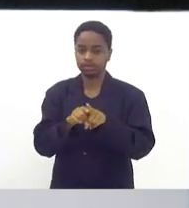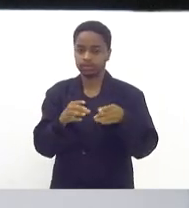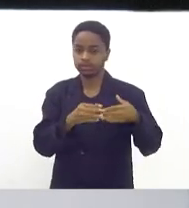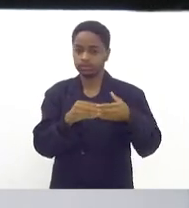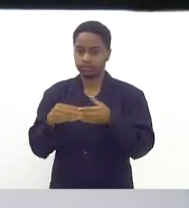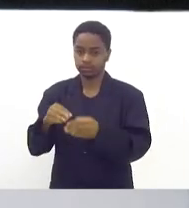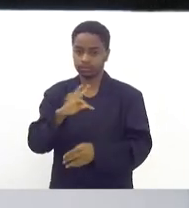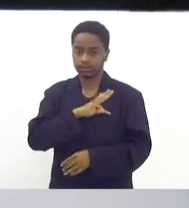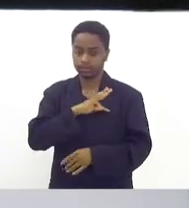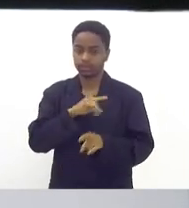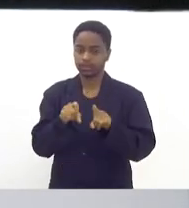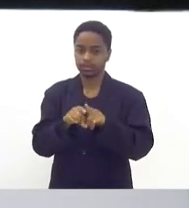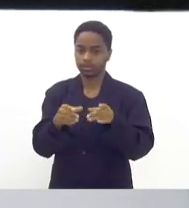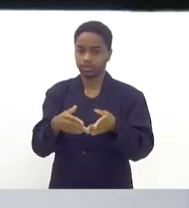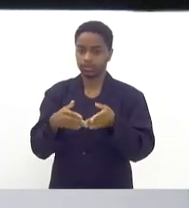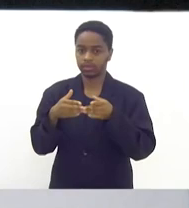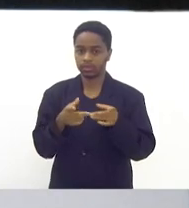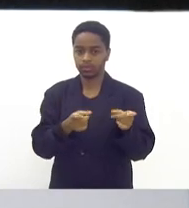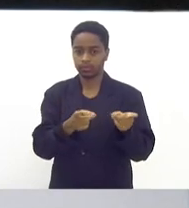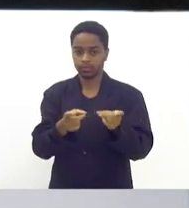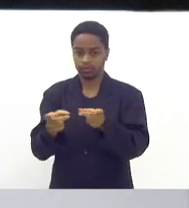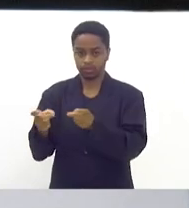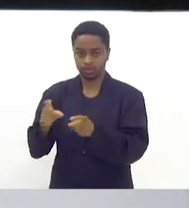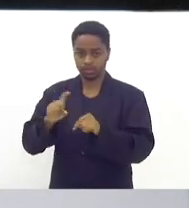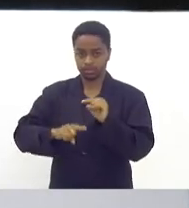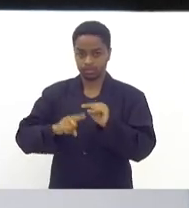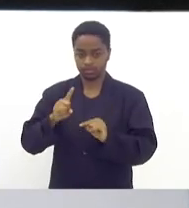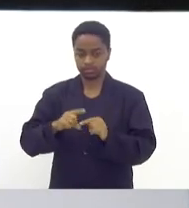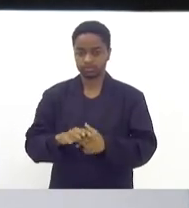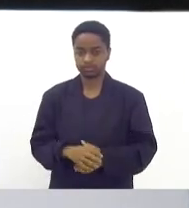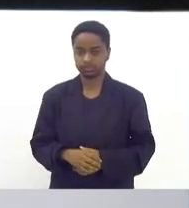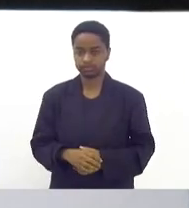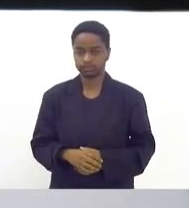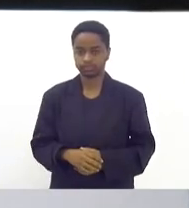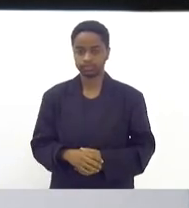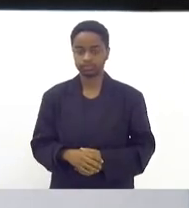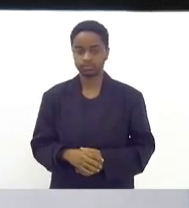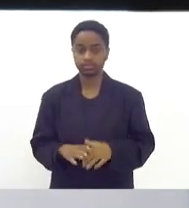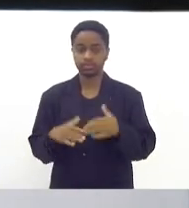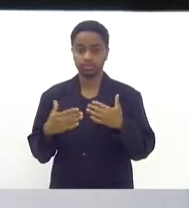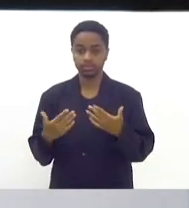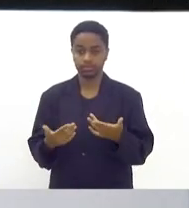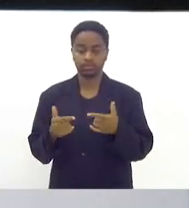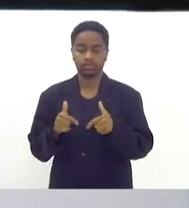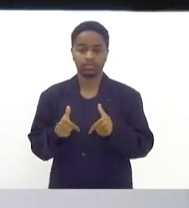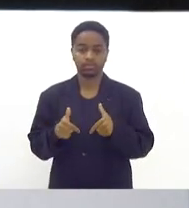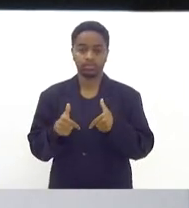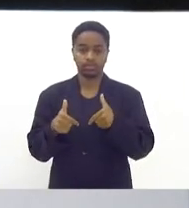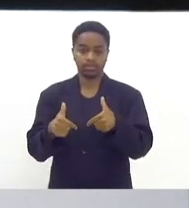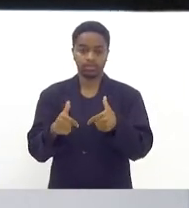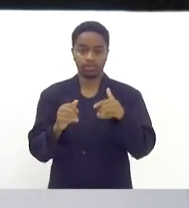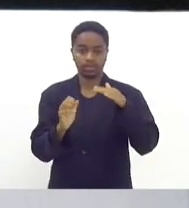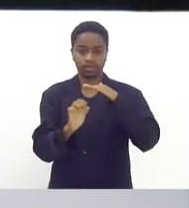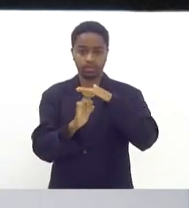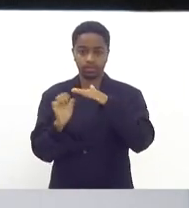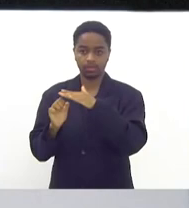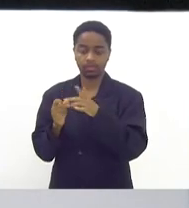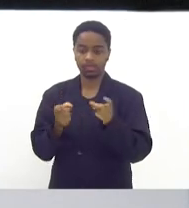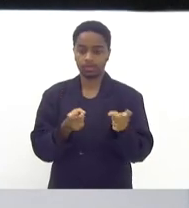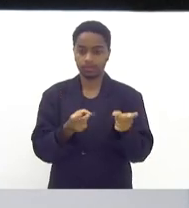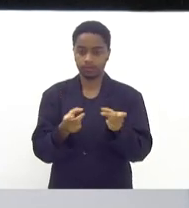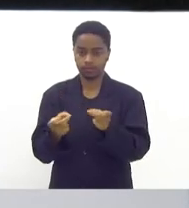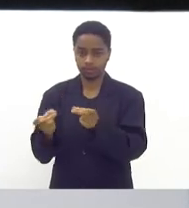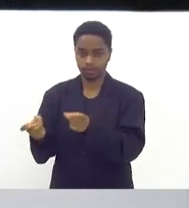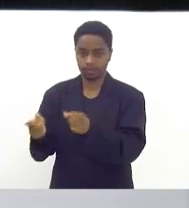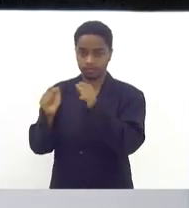a suspensão da comercialização de produtos ora operadoras que vendem